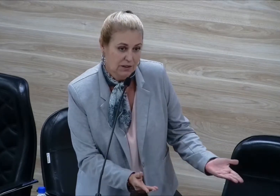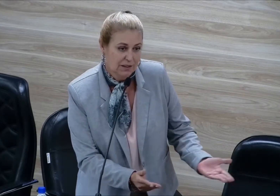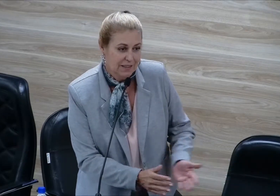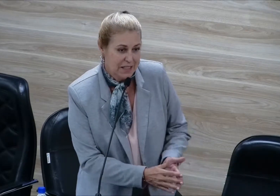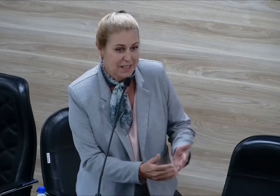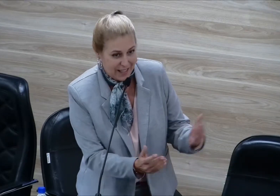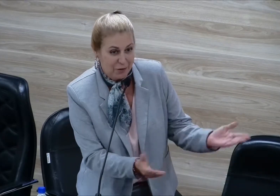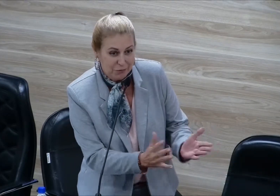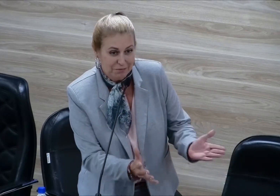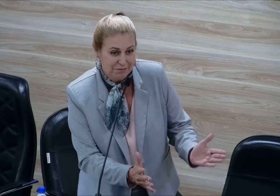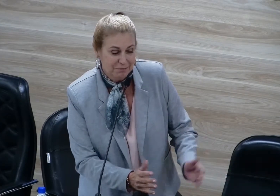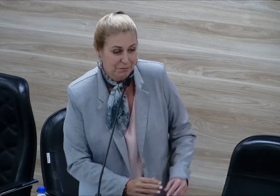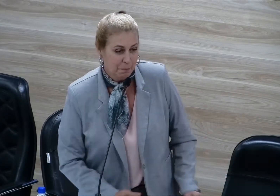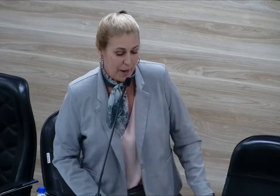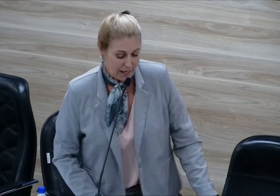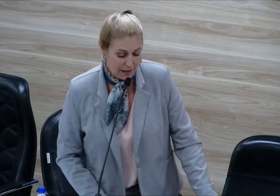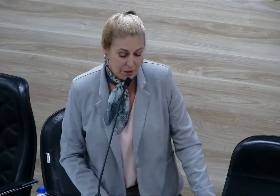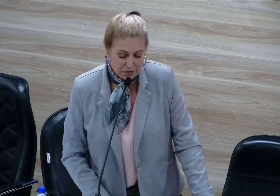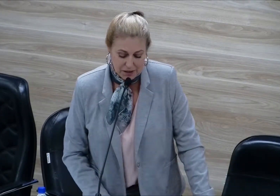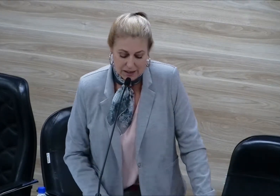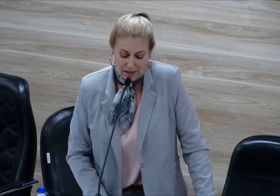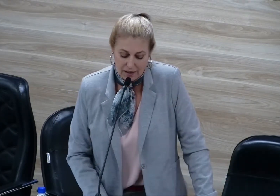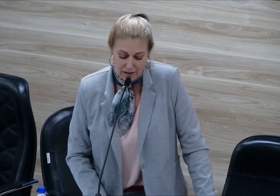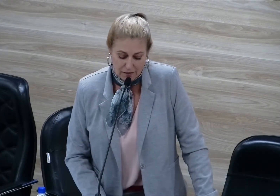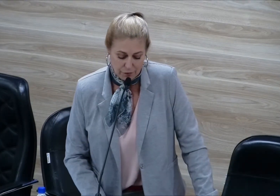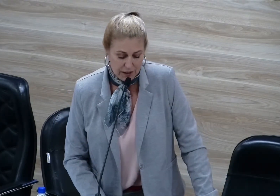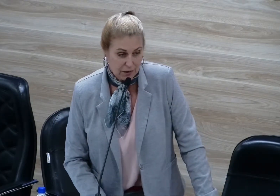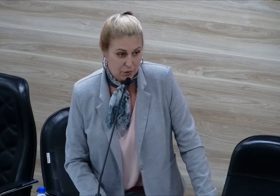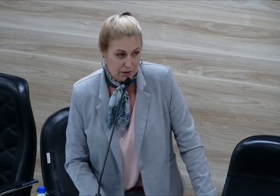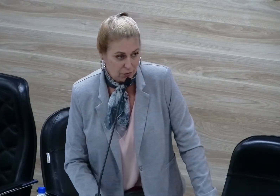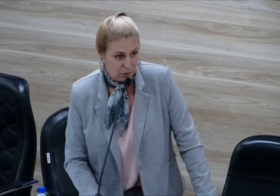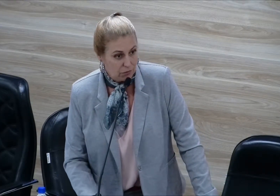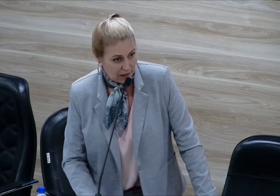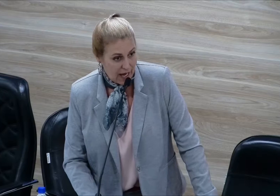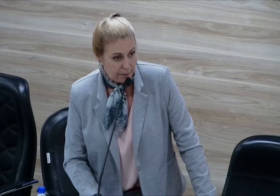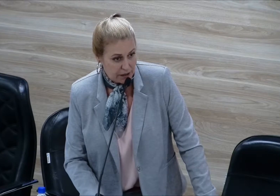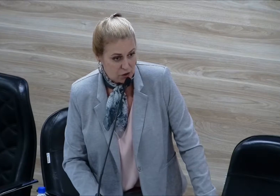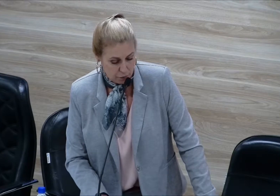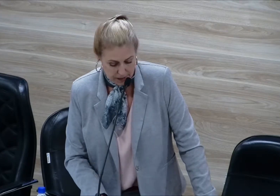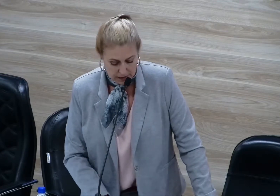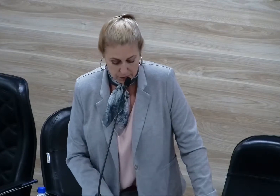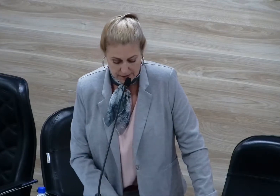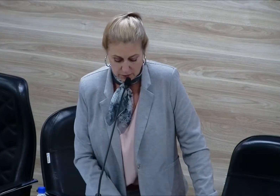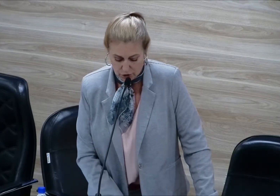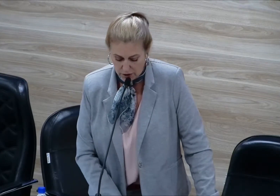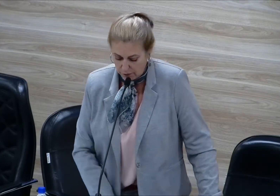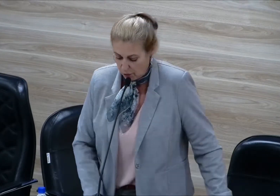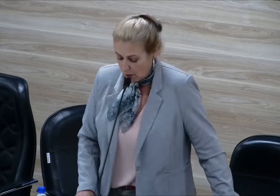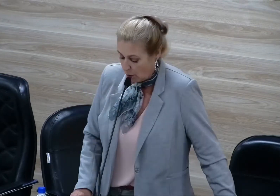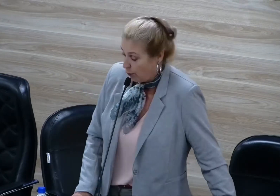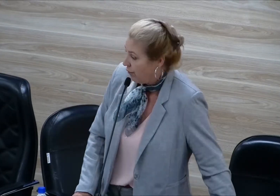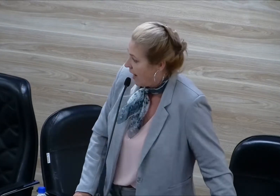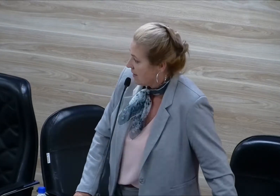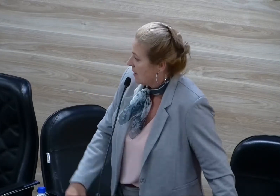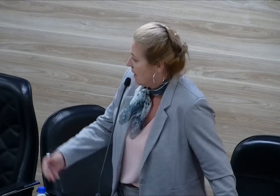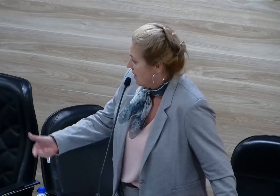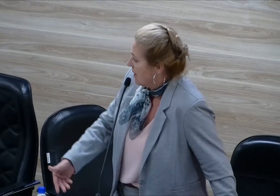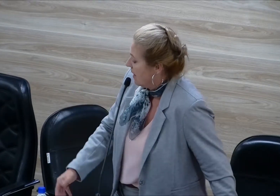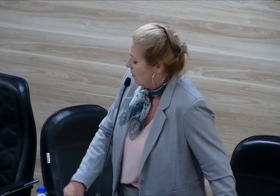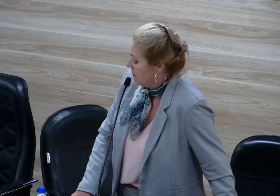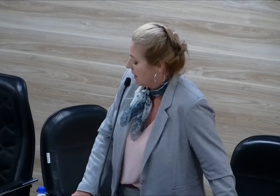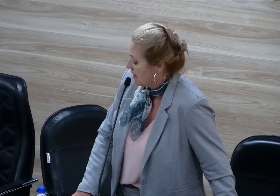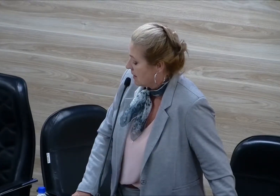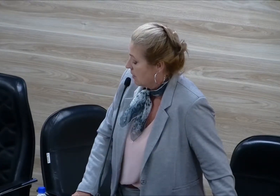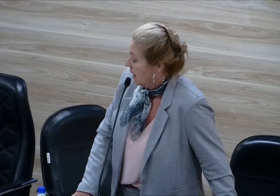plantando. Tem que se ter um parâmetro. E o vereador Newton abre isso para que o executivo faça